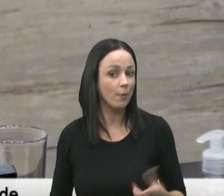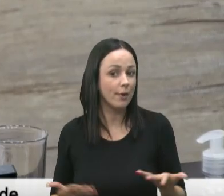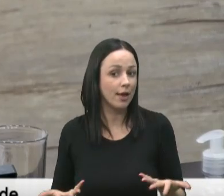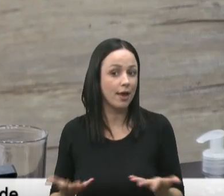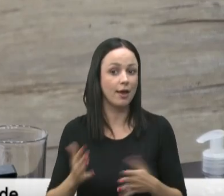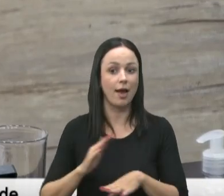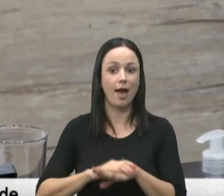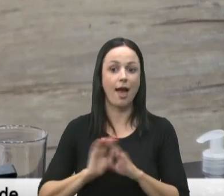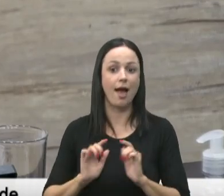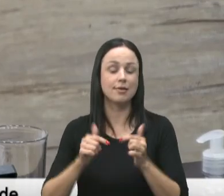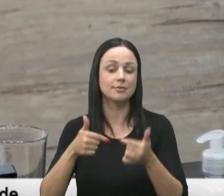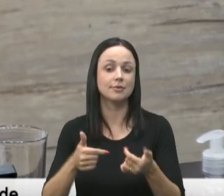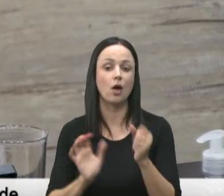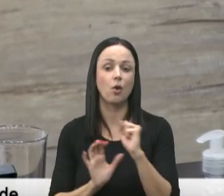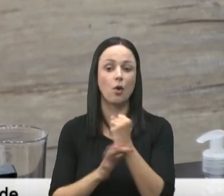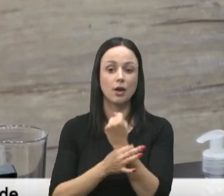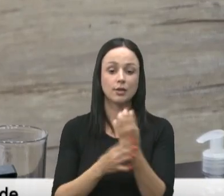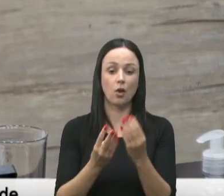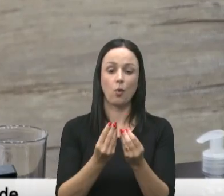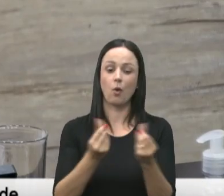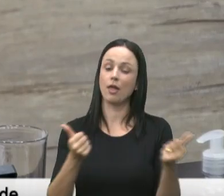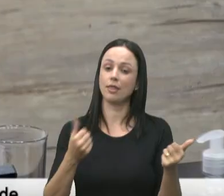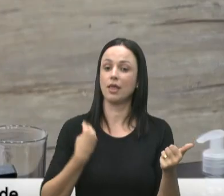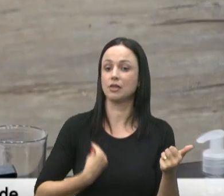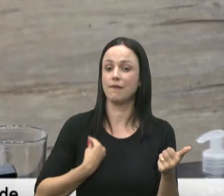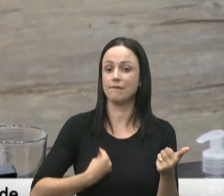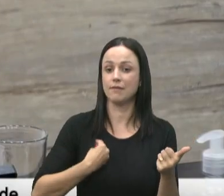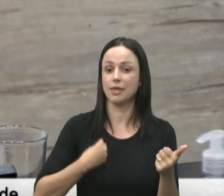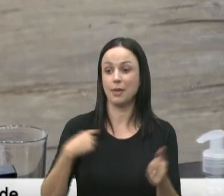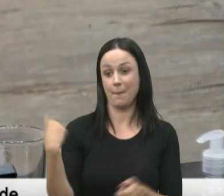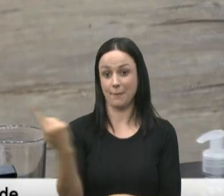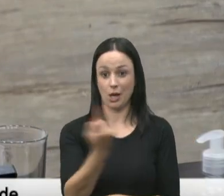vão garantir qualidade de vida para todos nós.